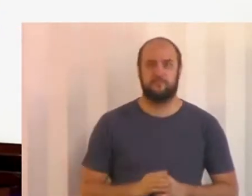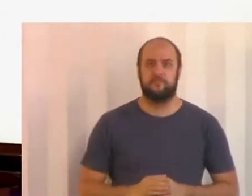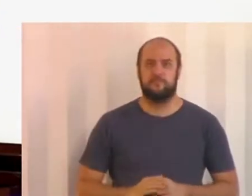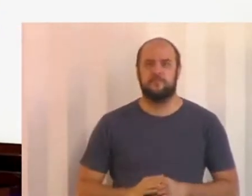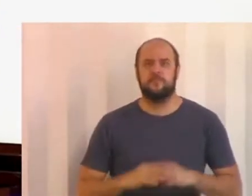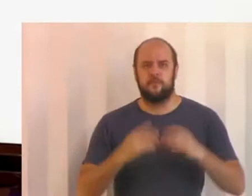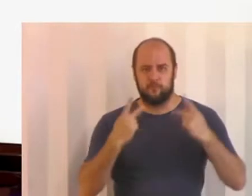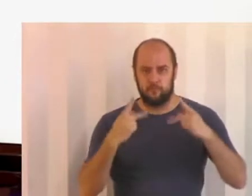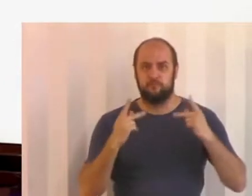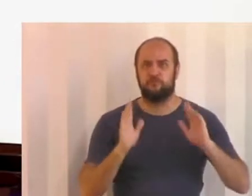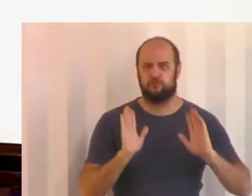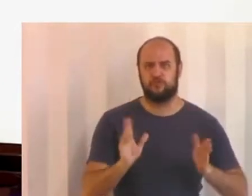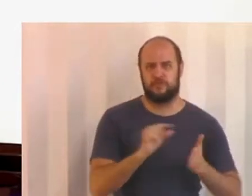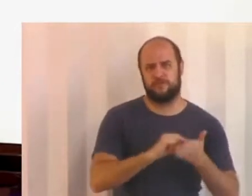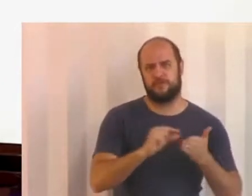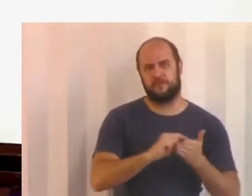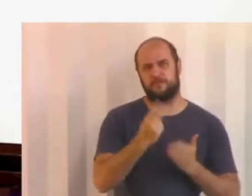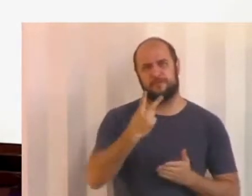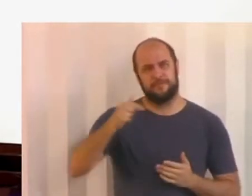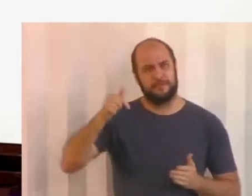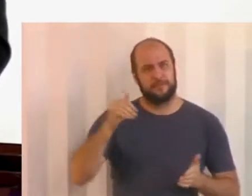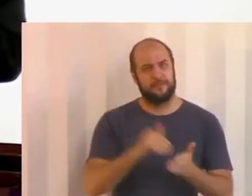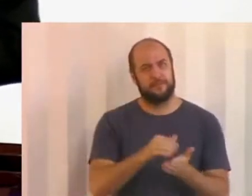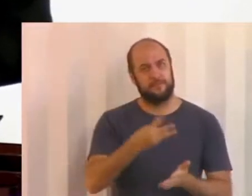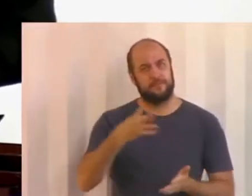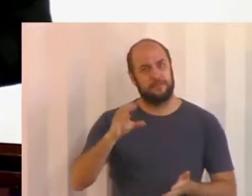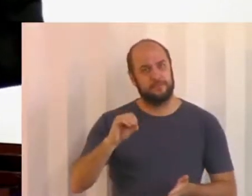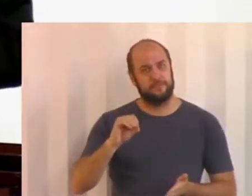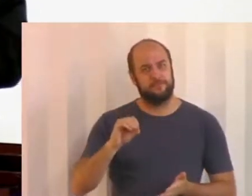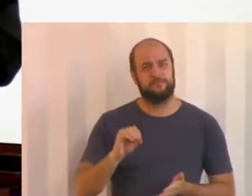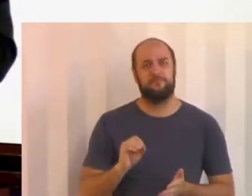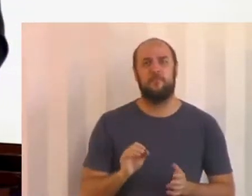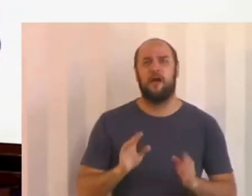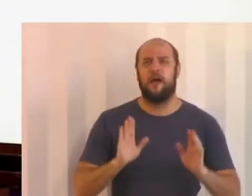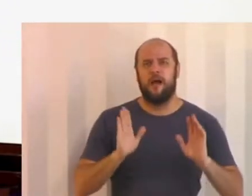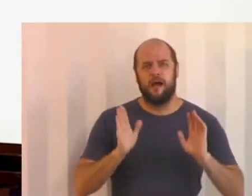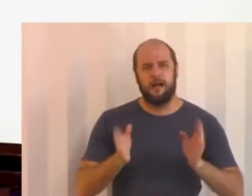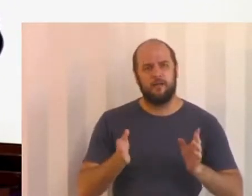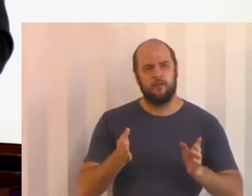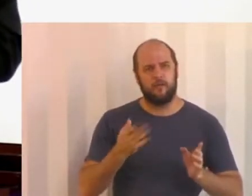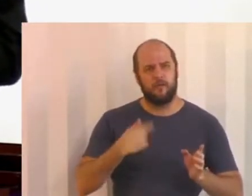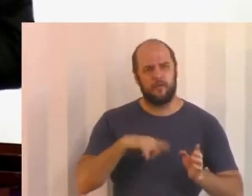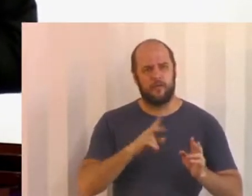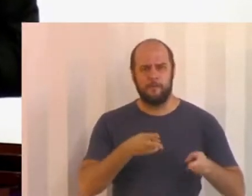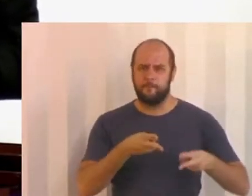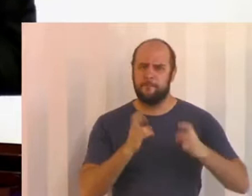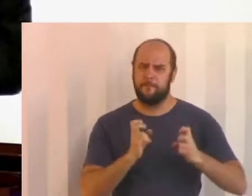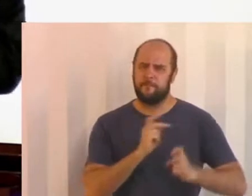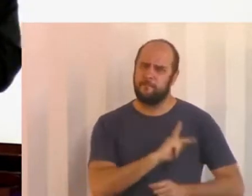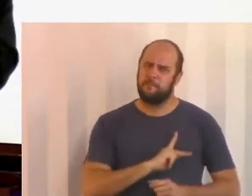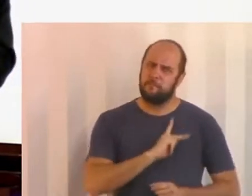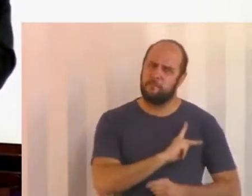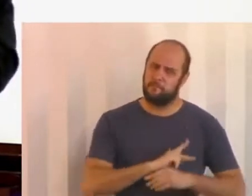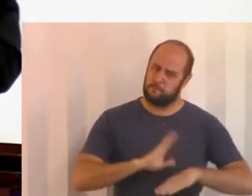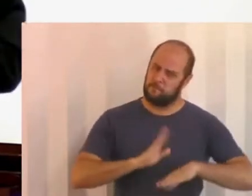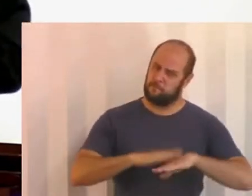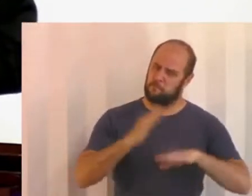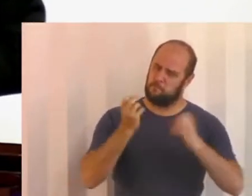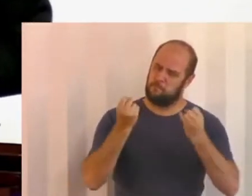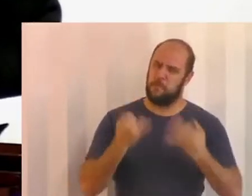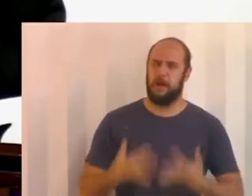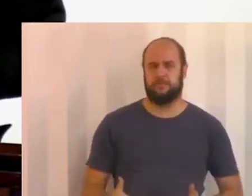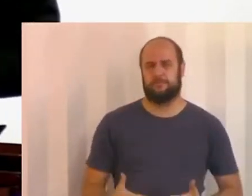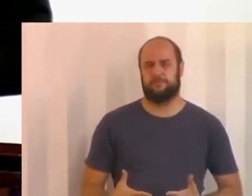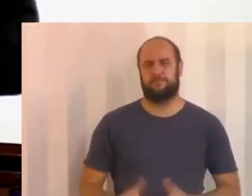que pregamos dos versículos 27 a 30, mas agora nós vamos perceber que Paulo fala algo a mais àqueles